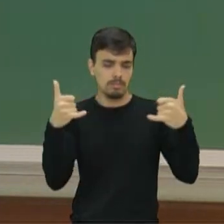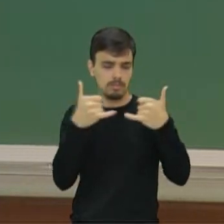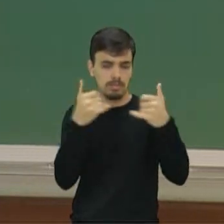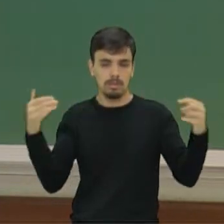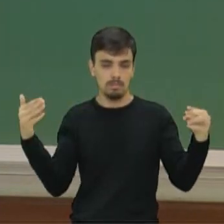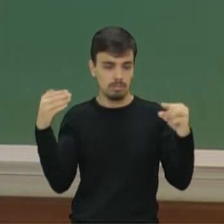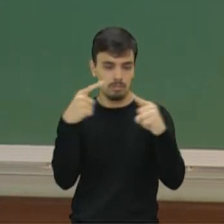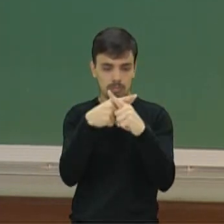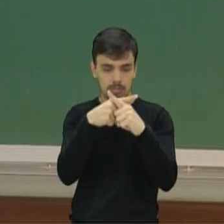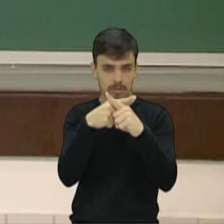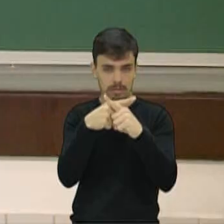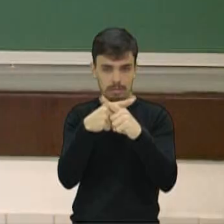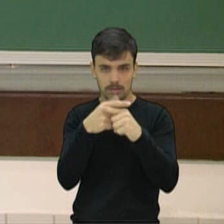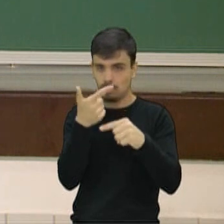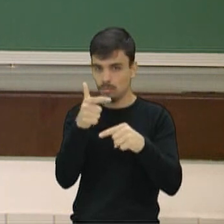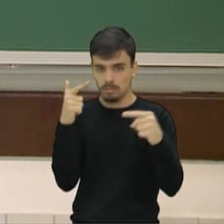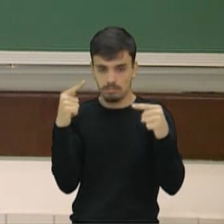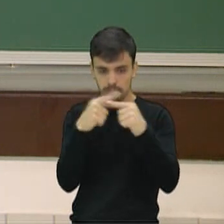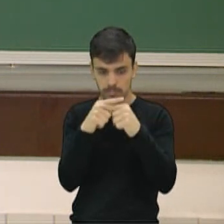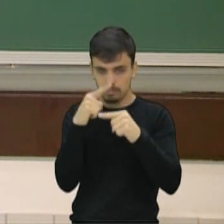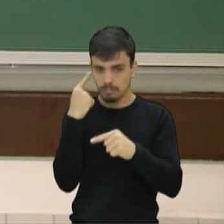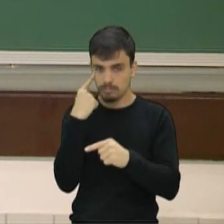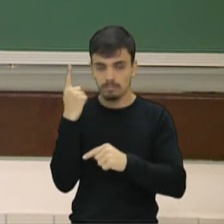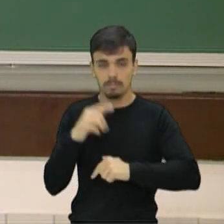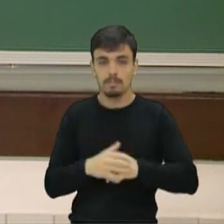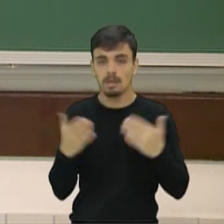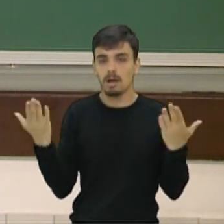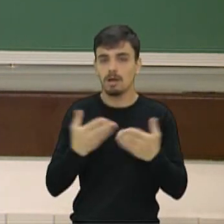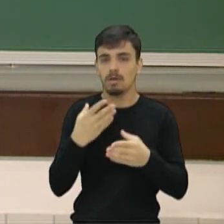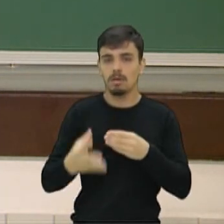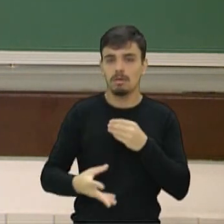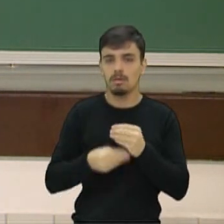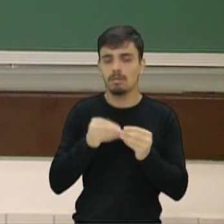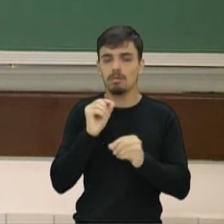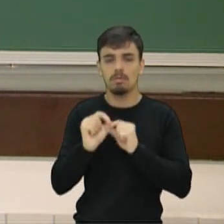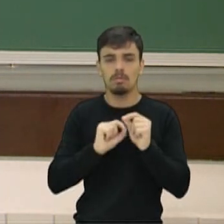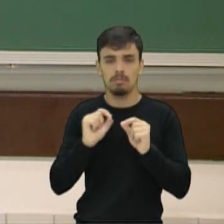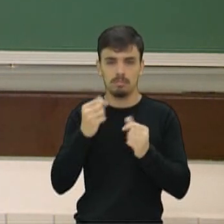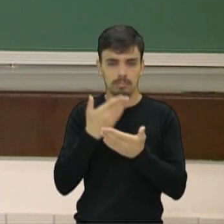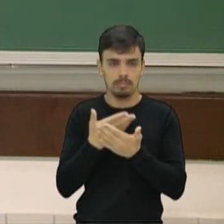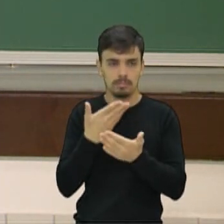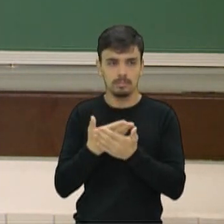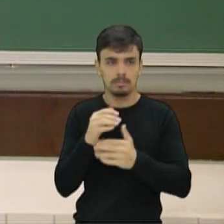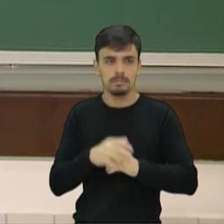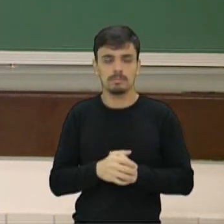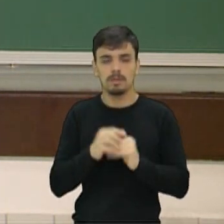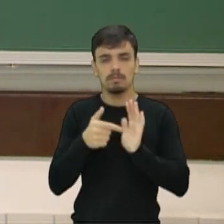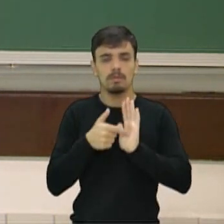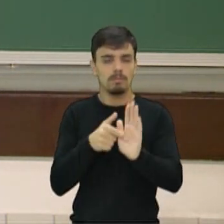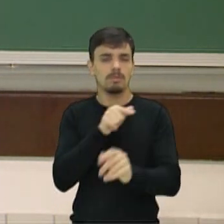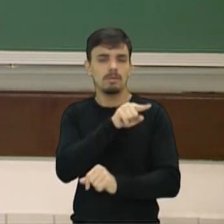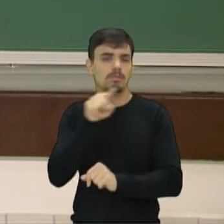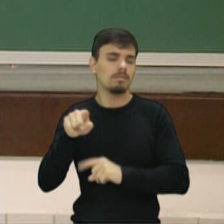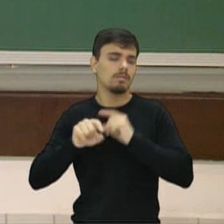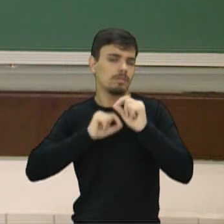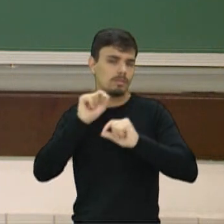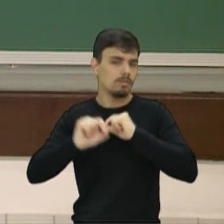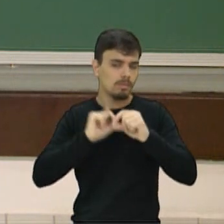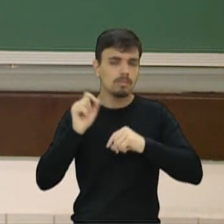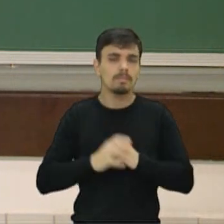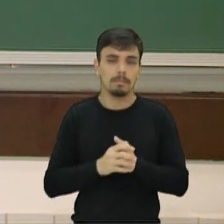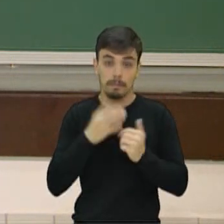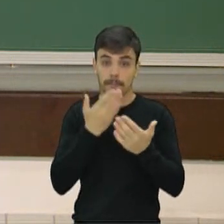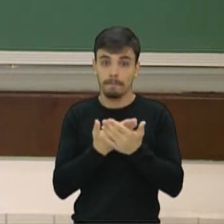outra, beleza? Beleza? Pessoal, para a gente fechar essa aula, eu vou mostrar aqui agora para você